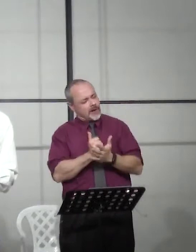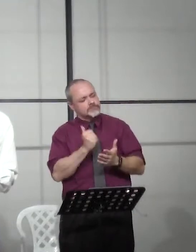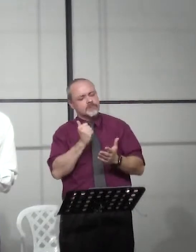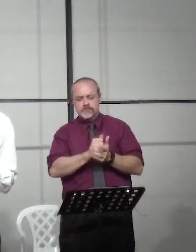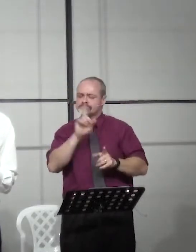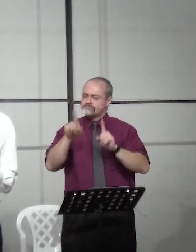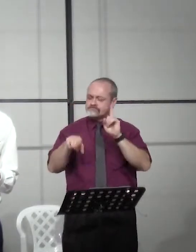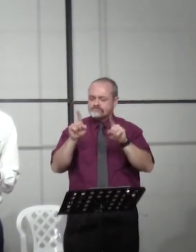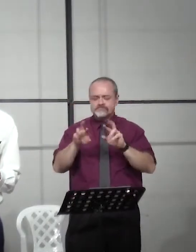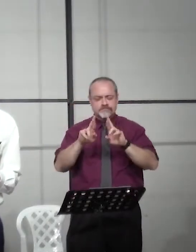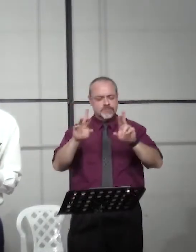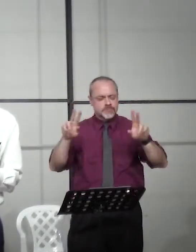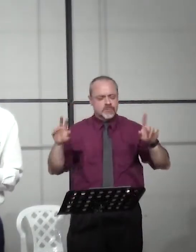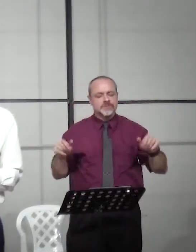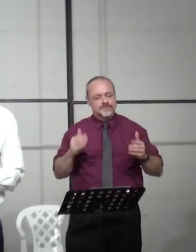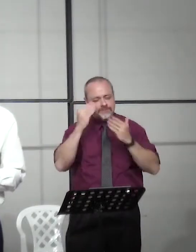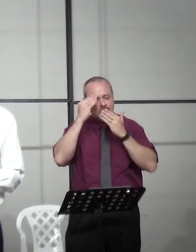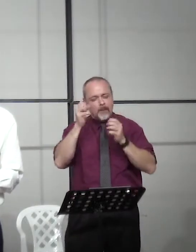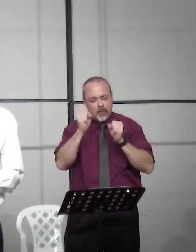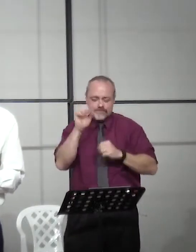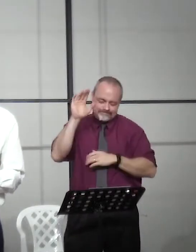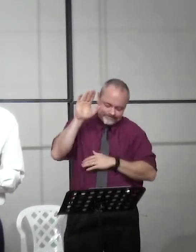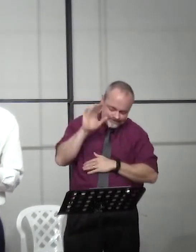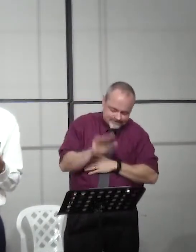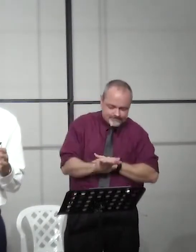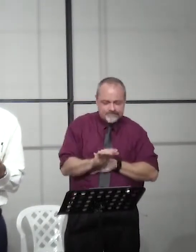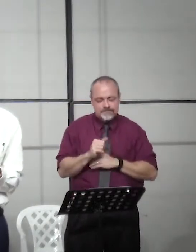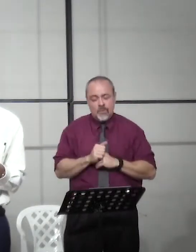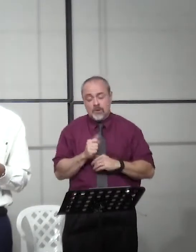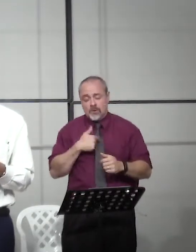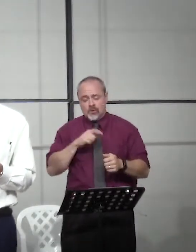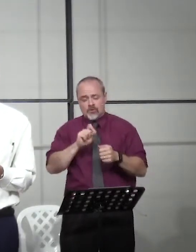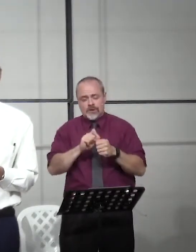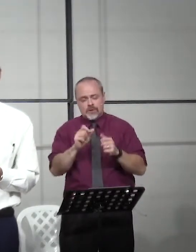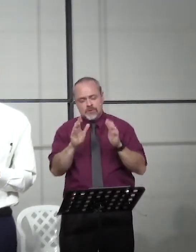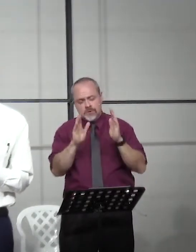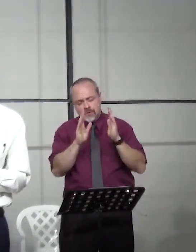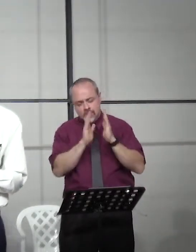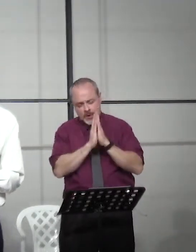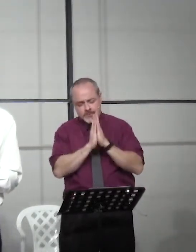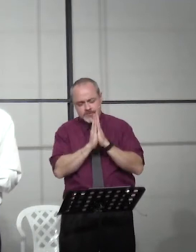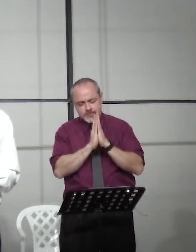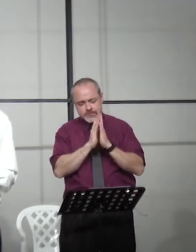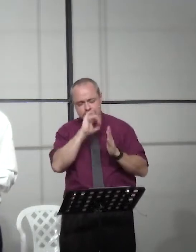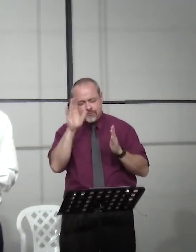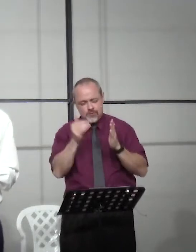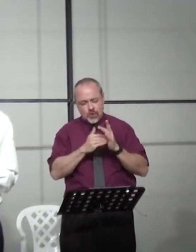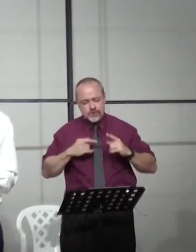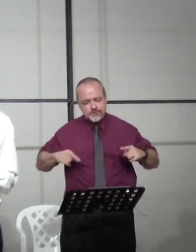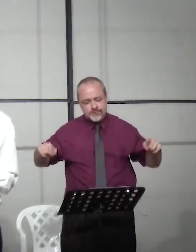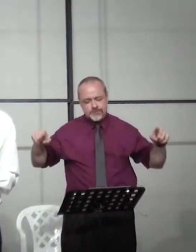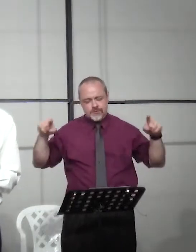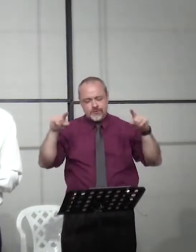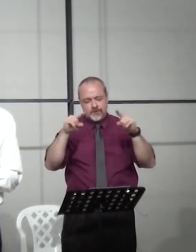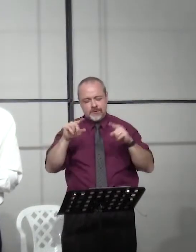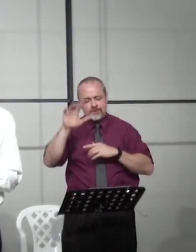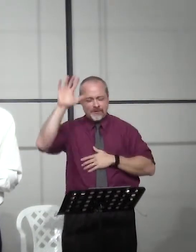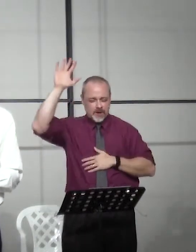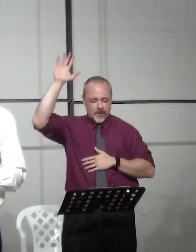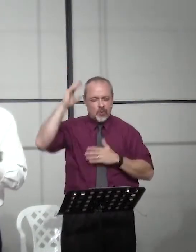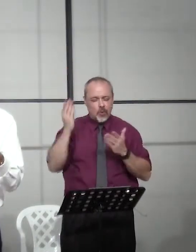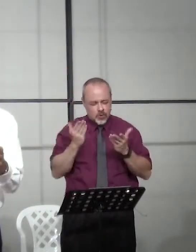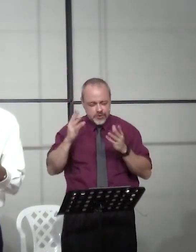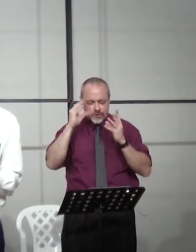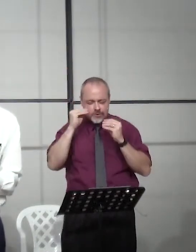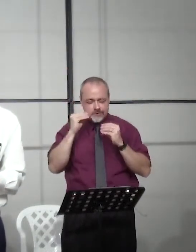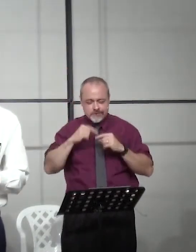Várias mãos hoje à noite. Pode baixar as mãos. Então eu vou fazer uma oração por todos vocês que levantaram a mão hoje à noite